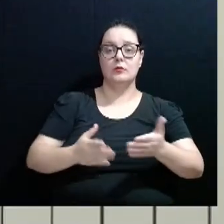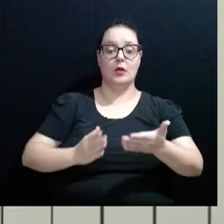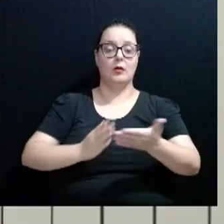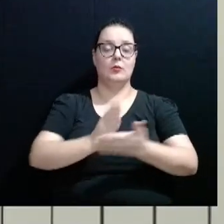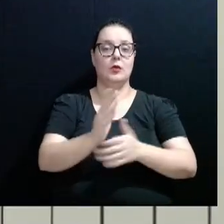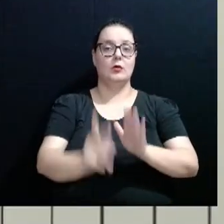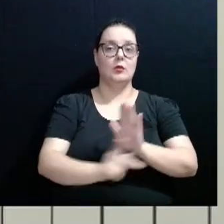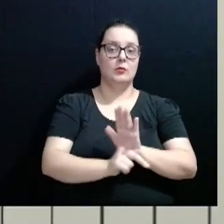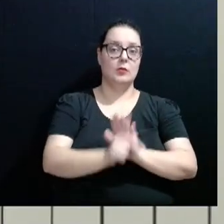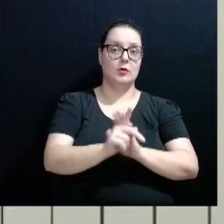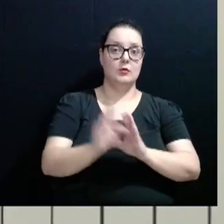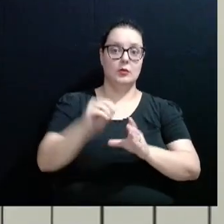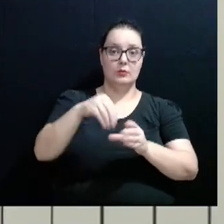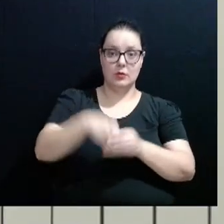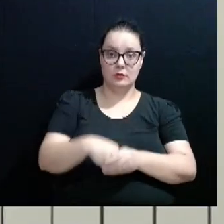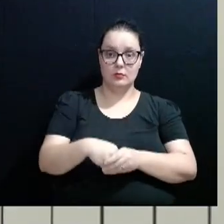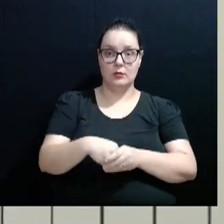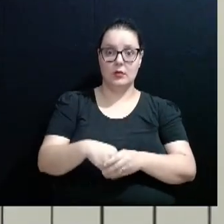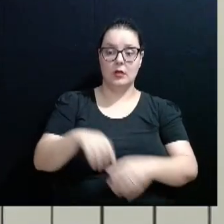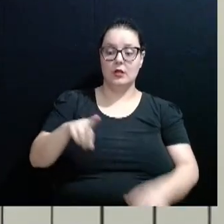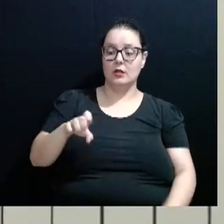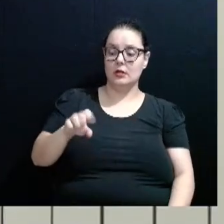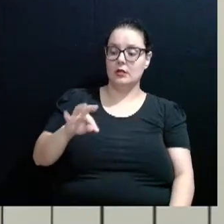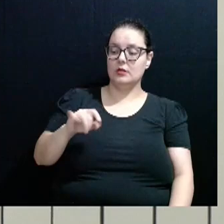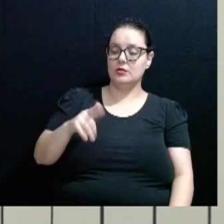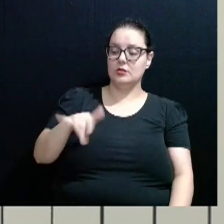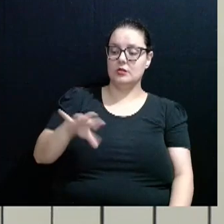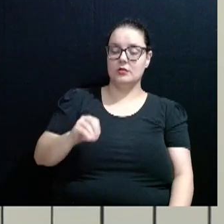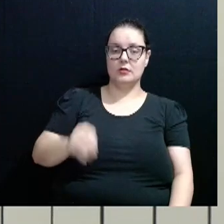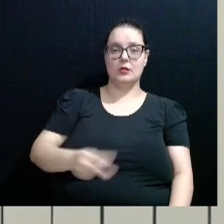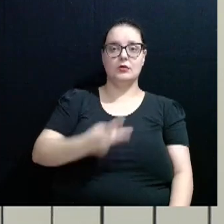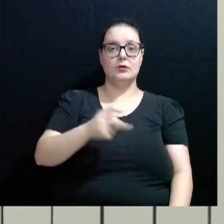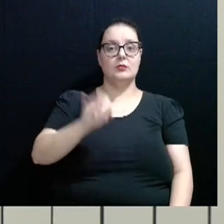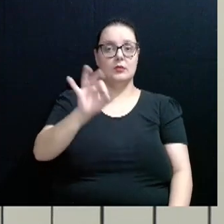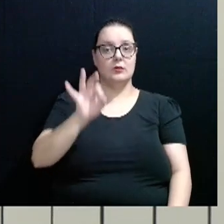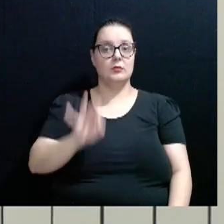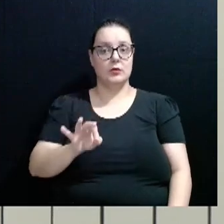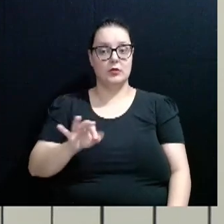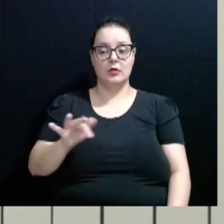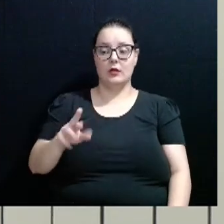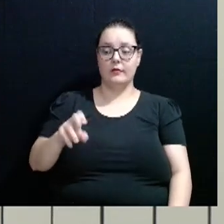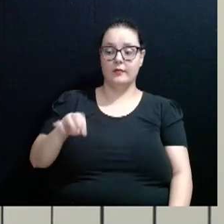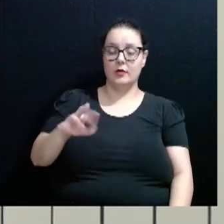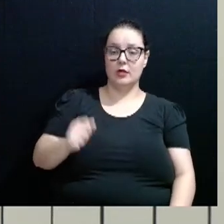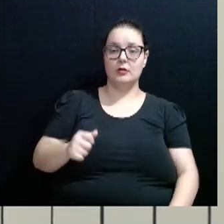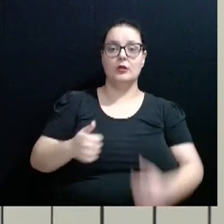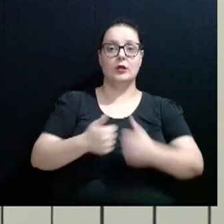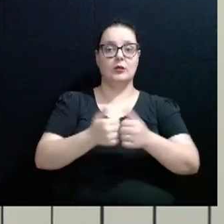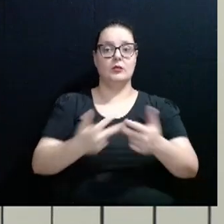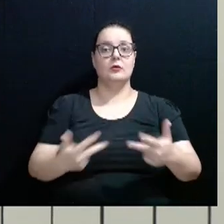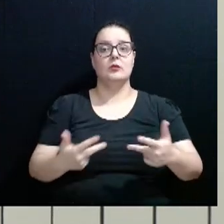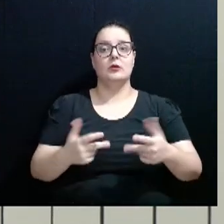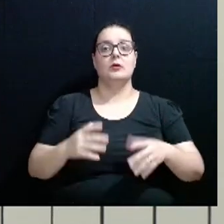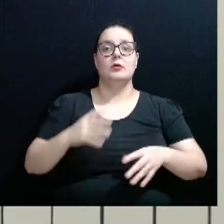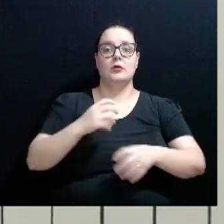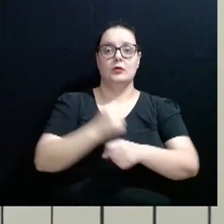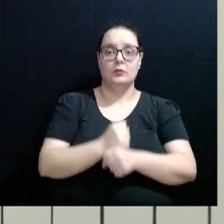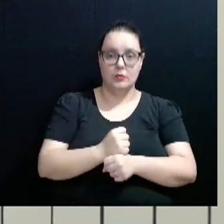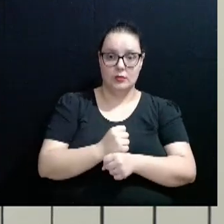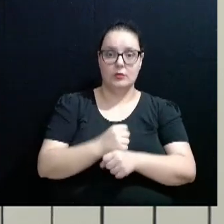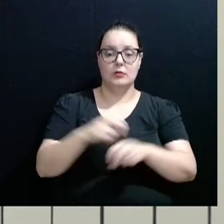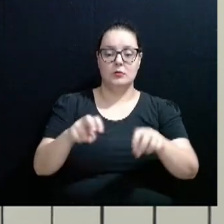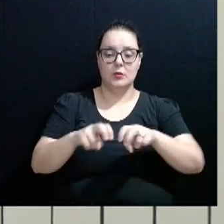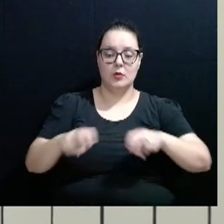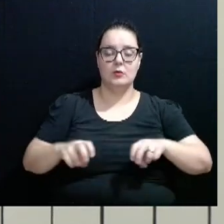prevê a destinação de 20% da frota do transporte público coletivo exclusivamente para